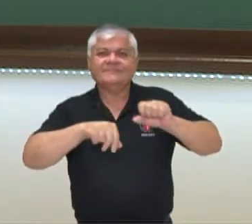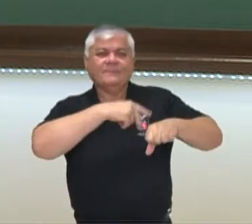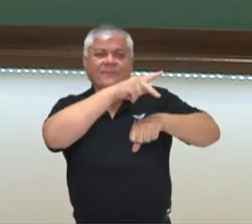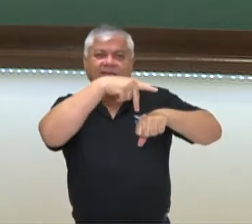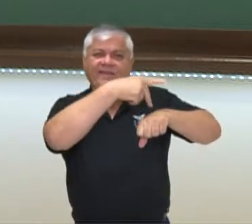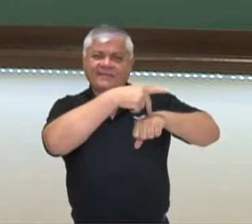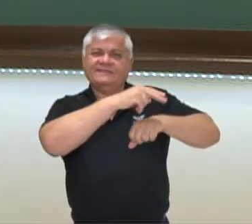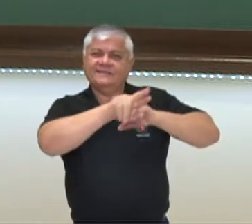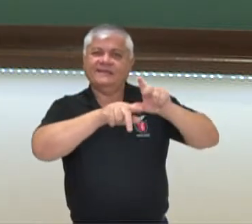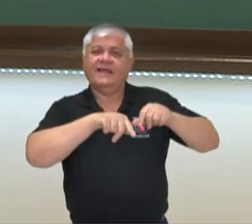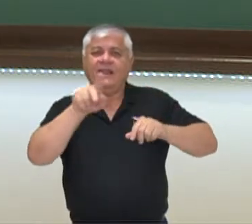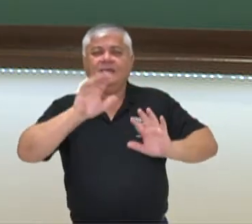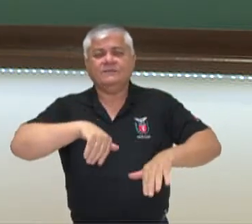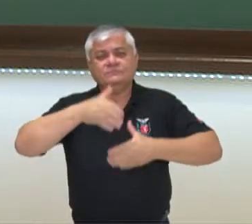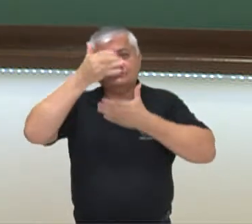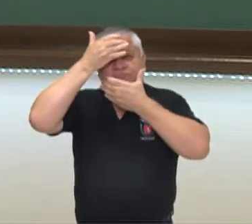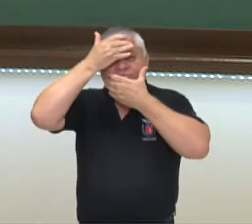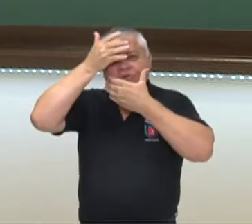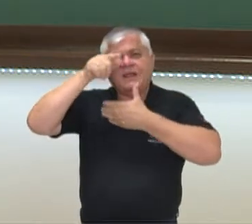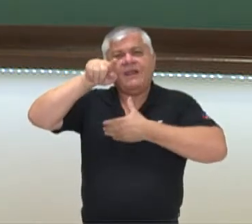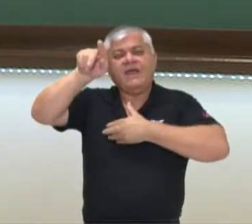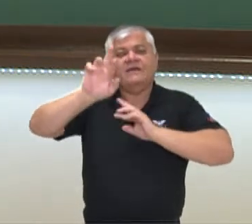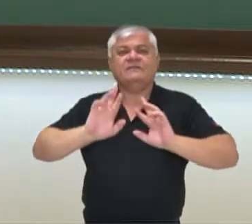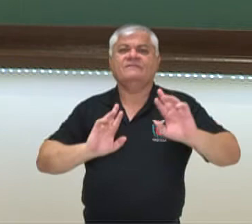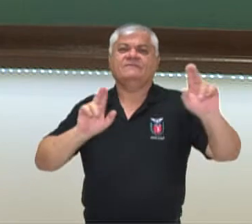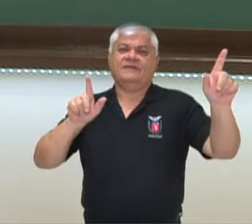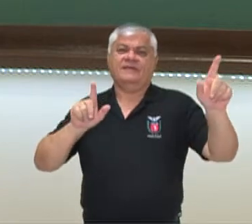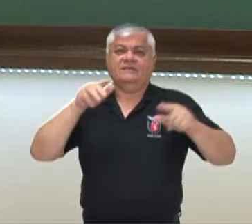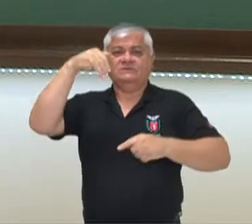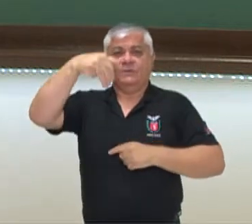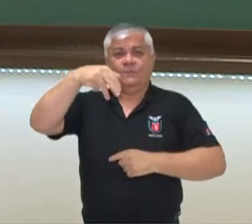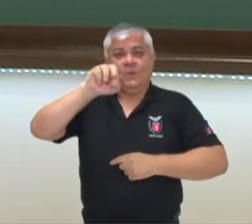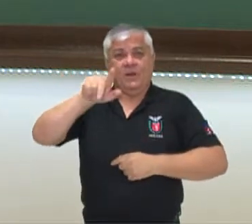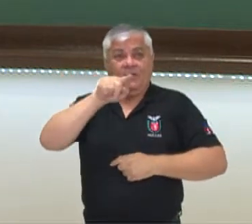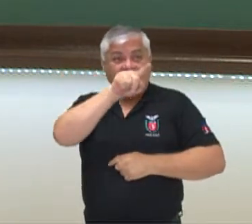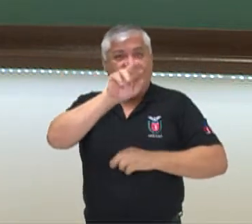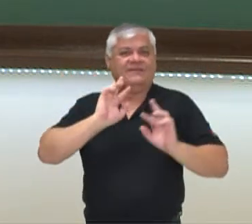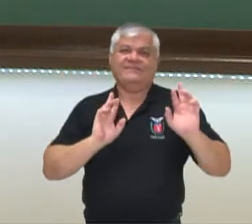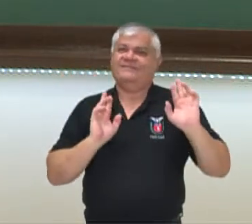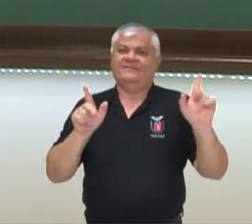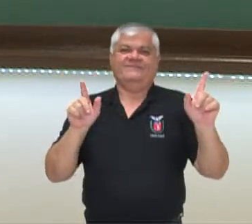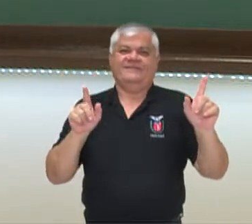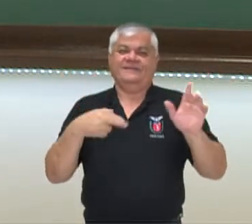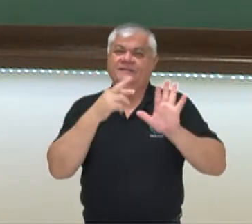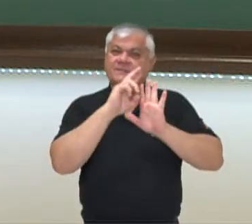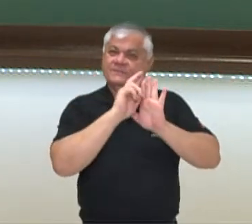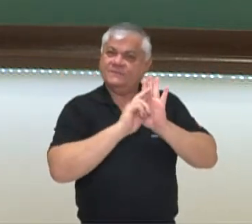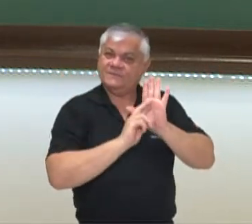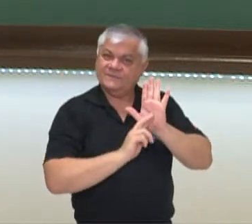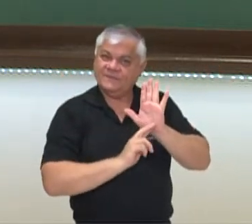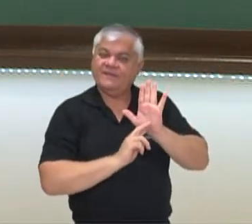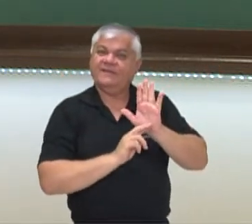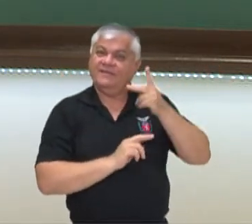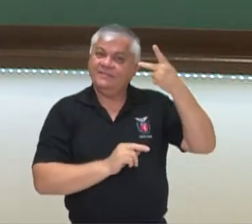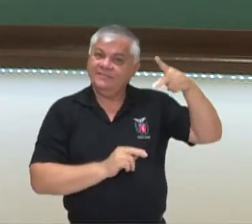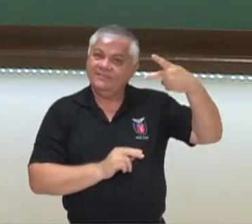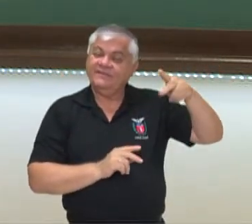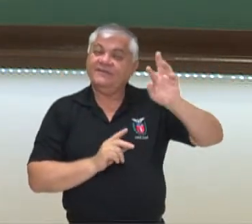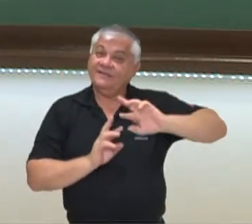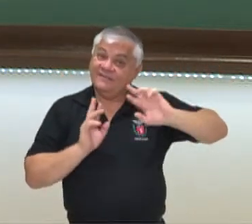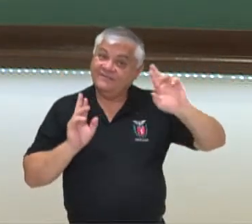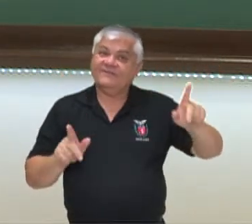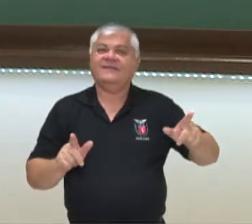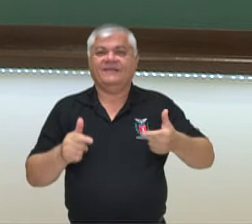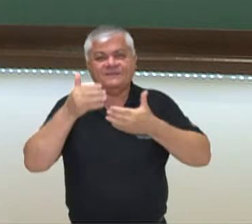de maioria muçulmana, né? A moral desse país são outras, o regramento social pautado na moral neste país de